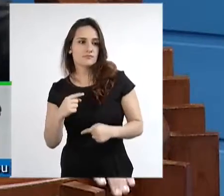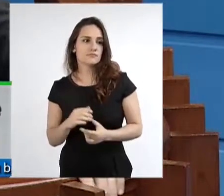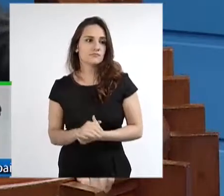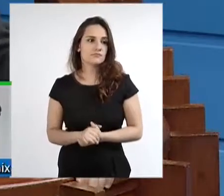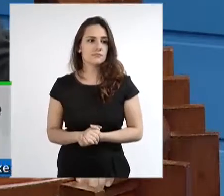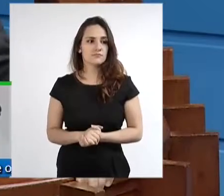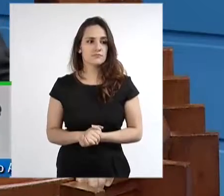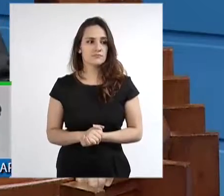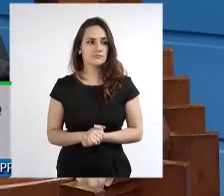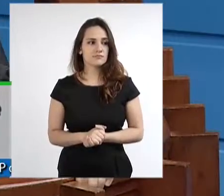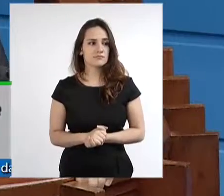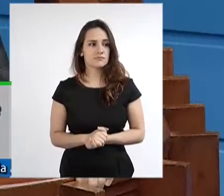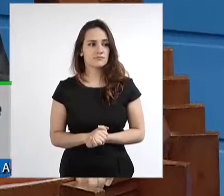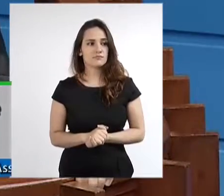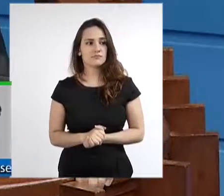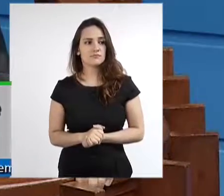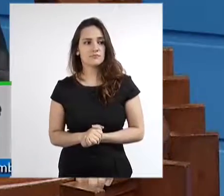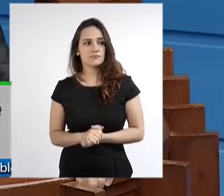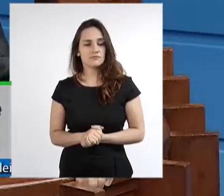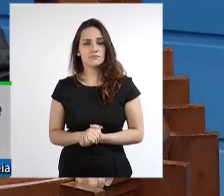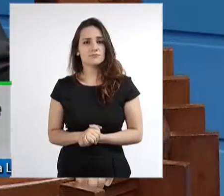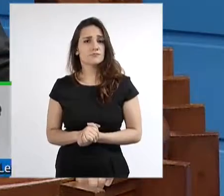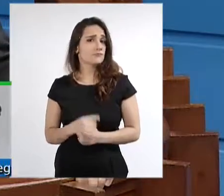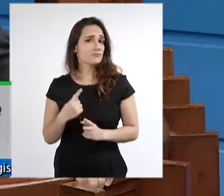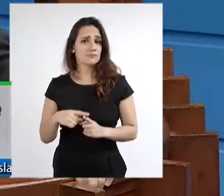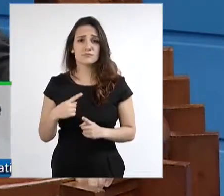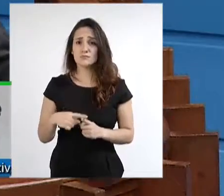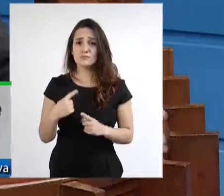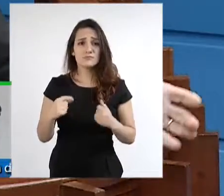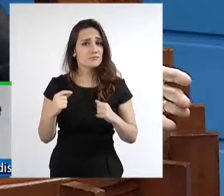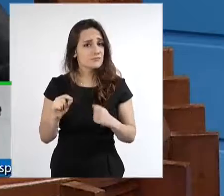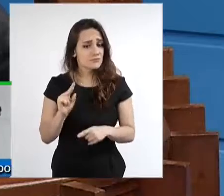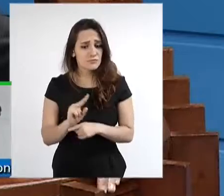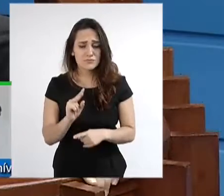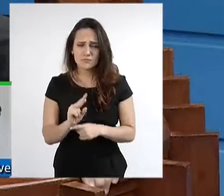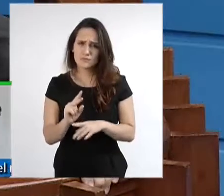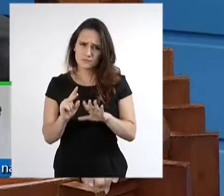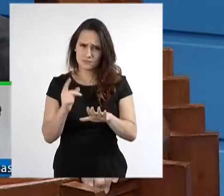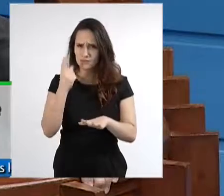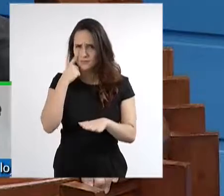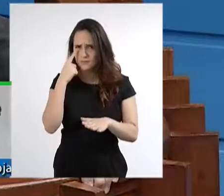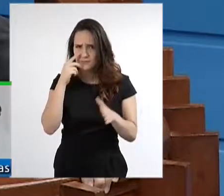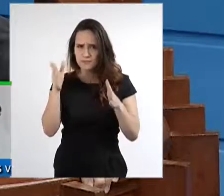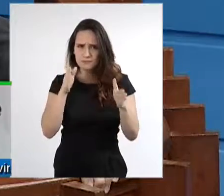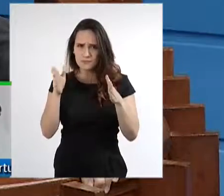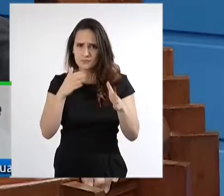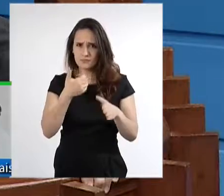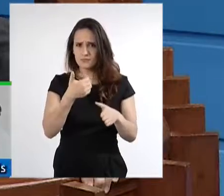ponte para o futuro que já está aí, daqui 15 anos.